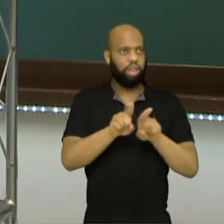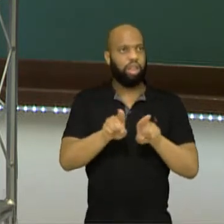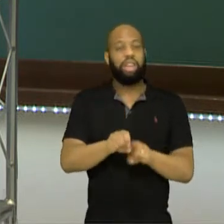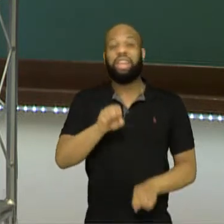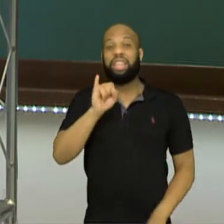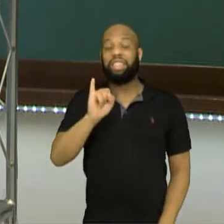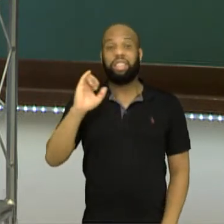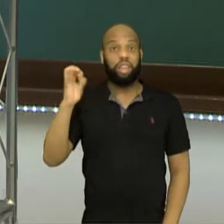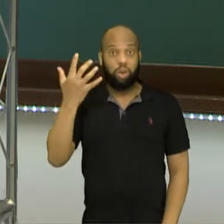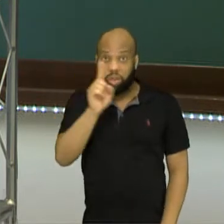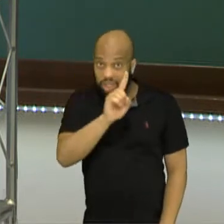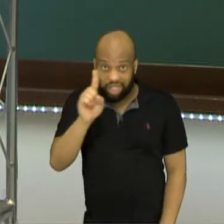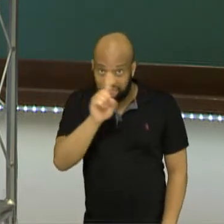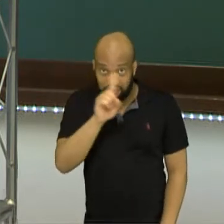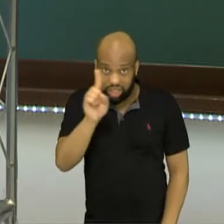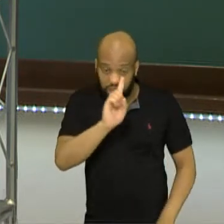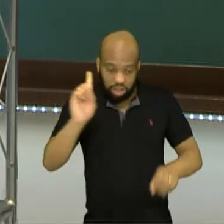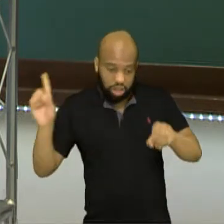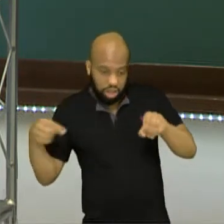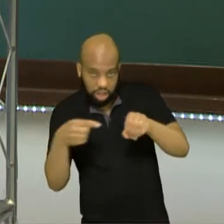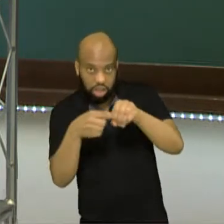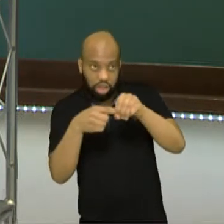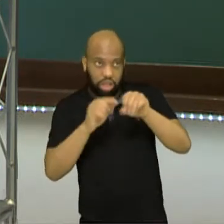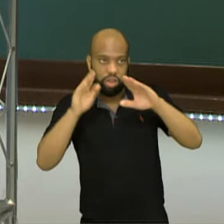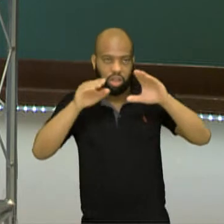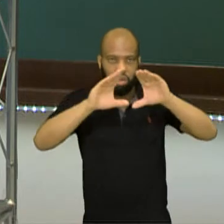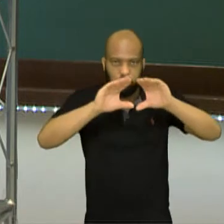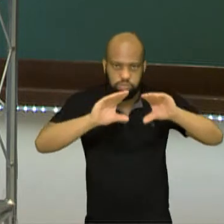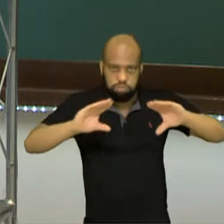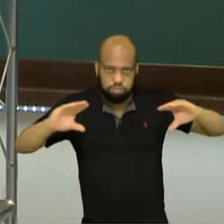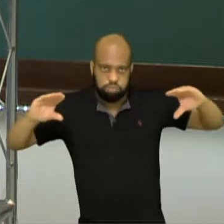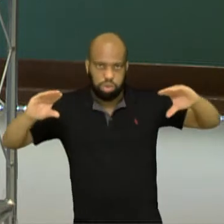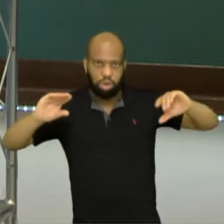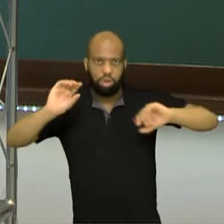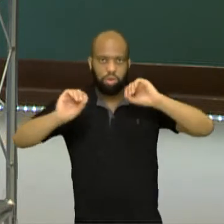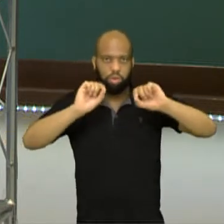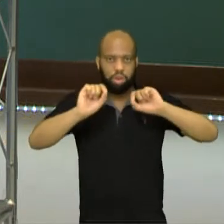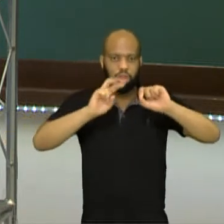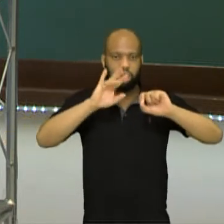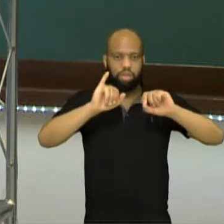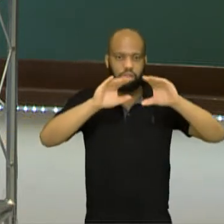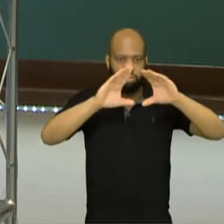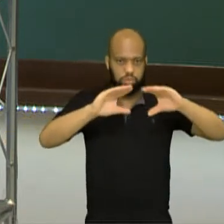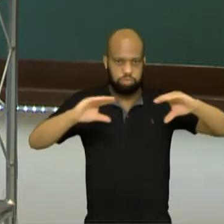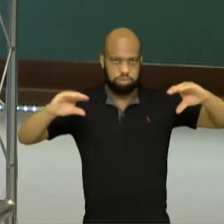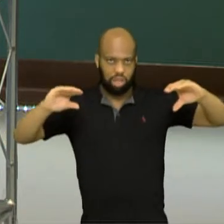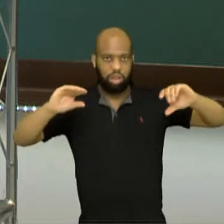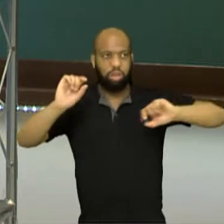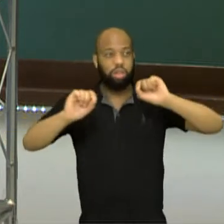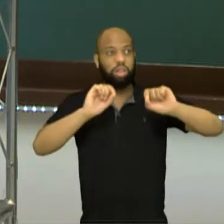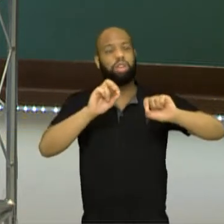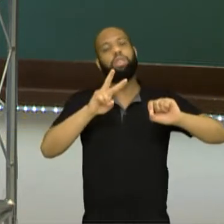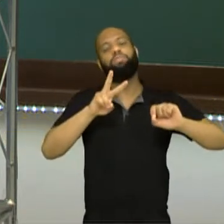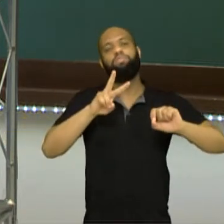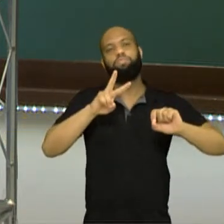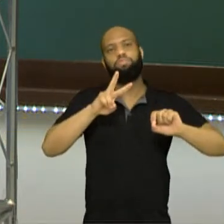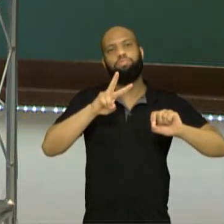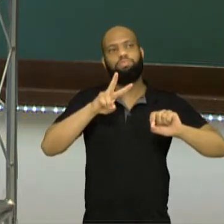Caso não haja a fecundação, esse corpo lúteo vai fazer com que ele vai retroceder, né, fazendo com